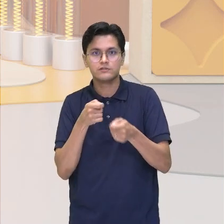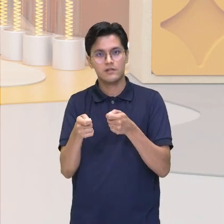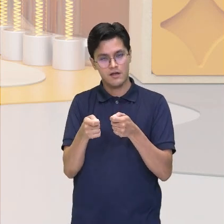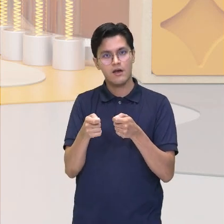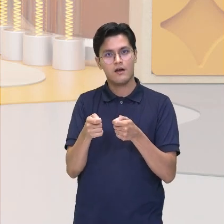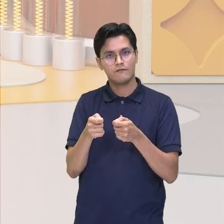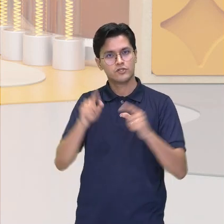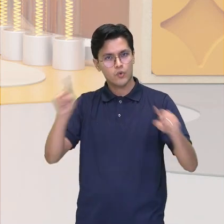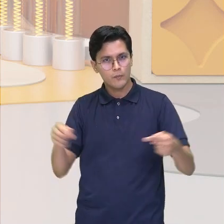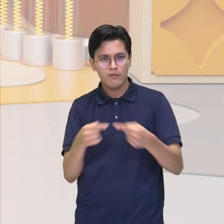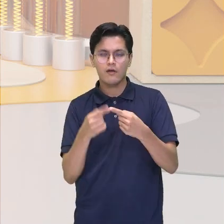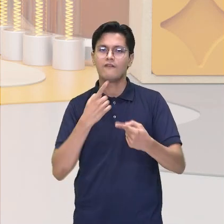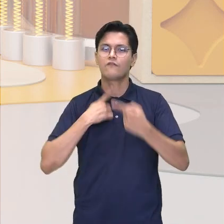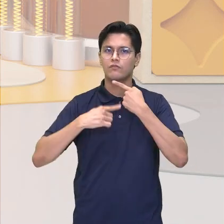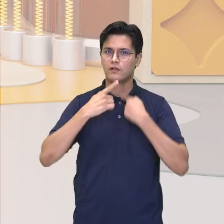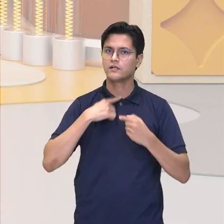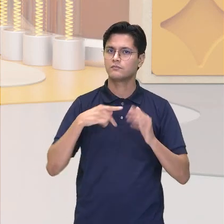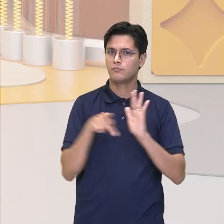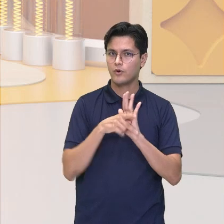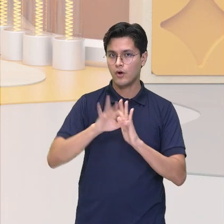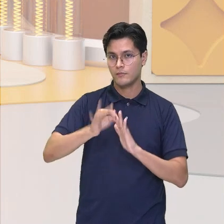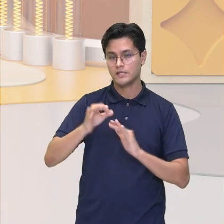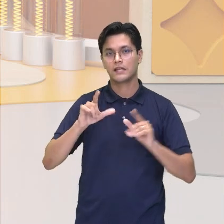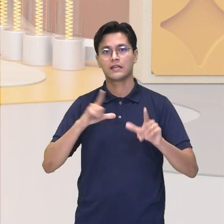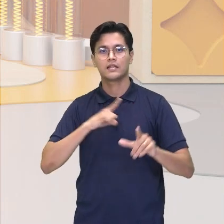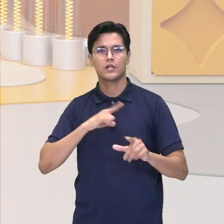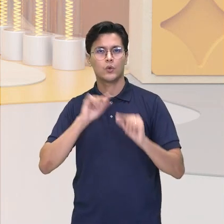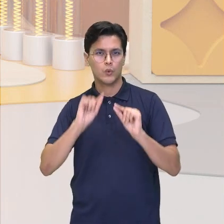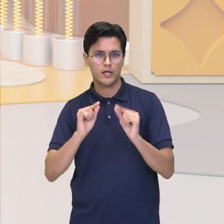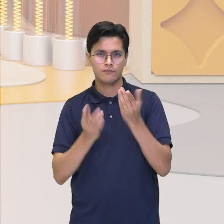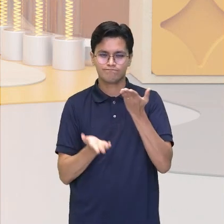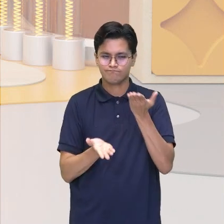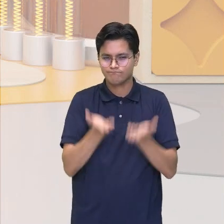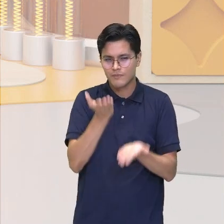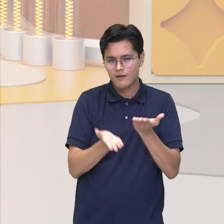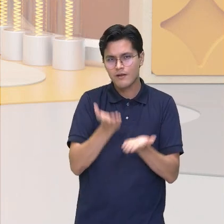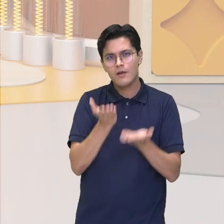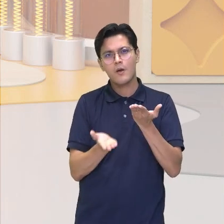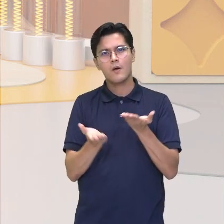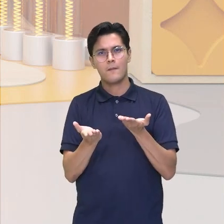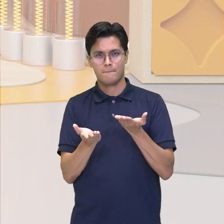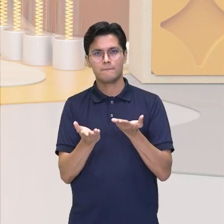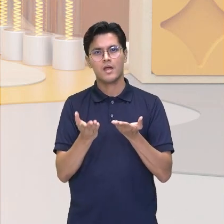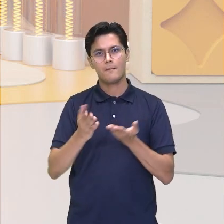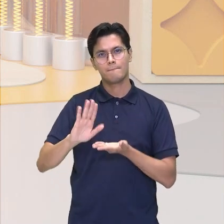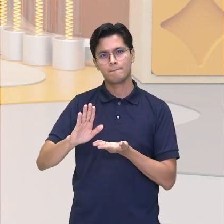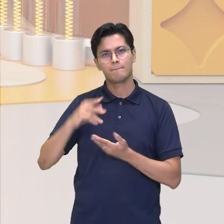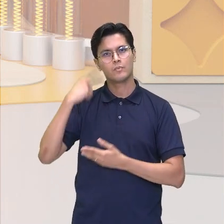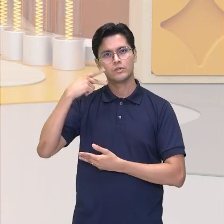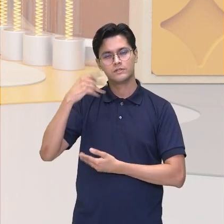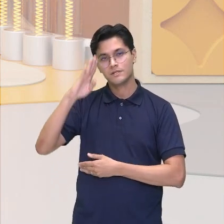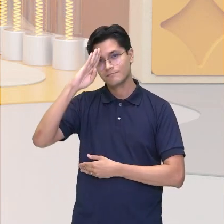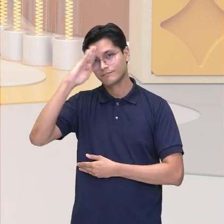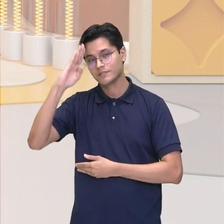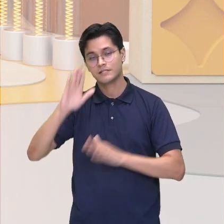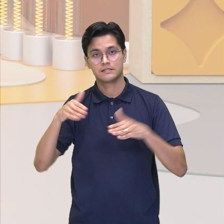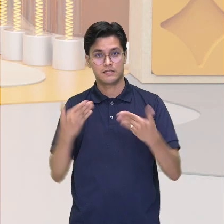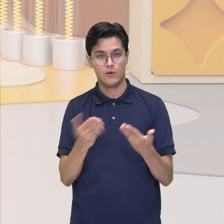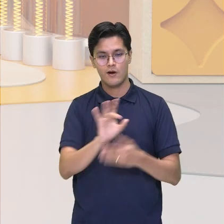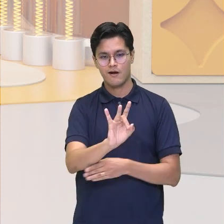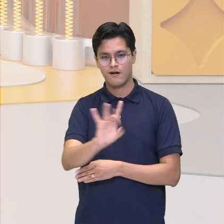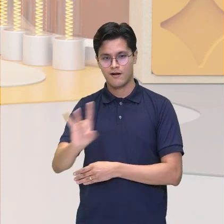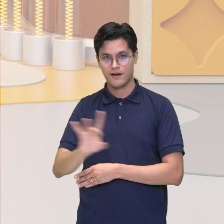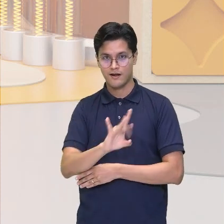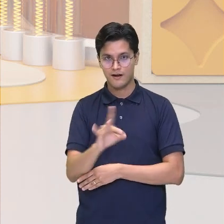certa instabilidade política e militar, já que não havia um poder centralizado. Então, cada rei, ele era